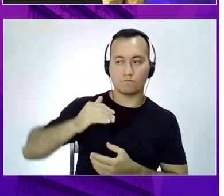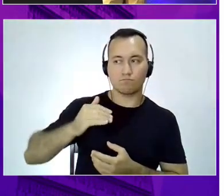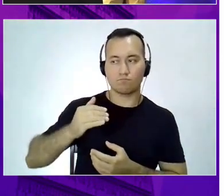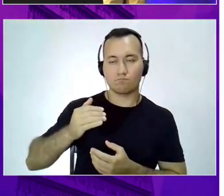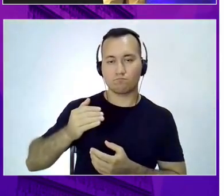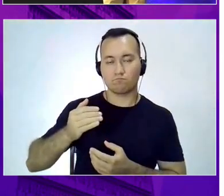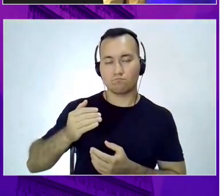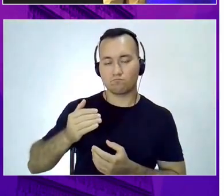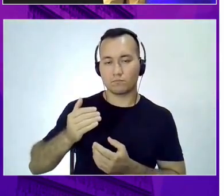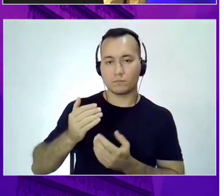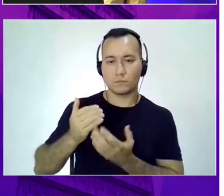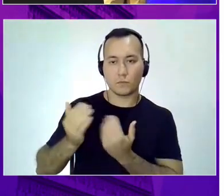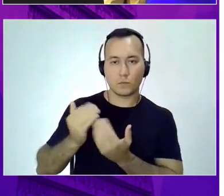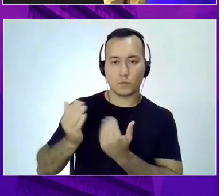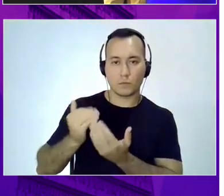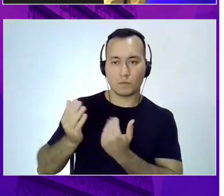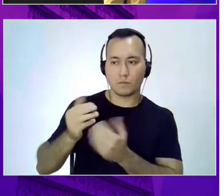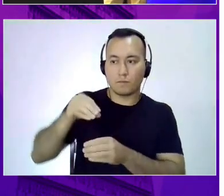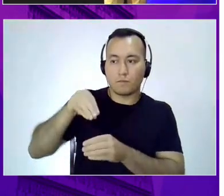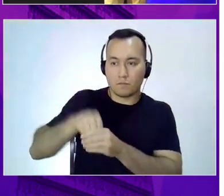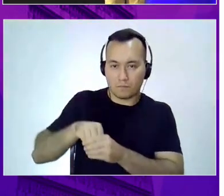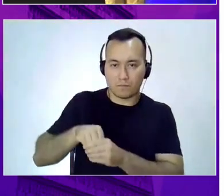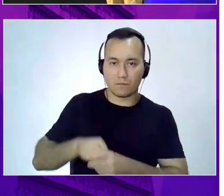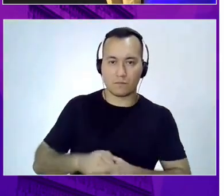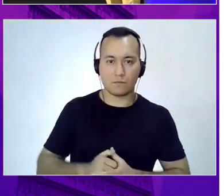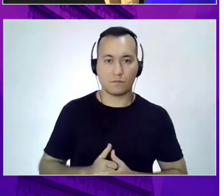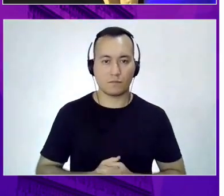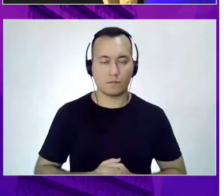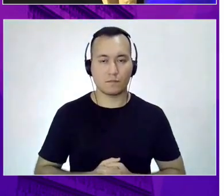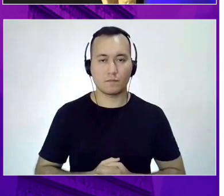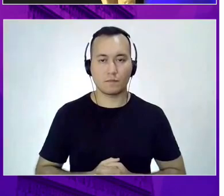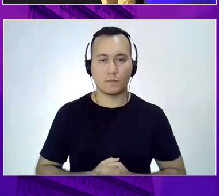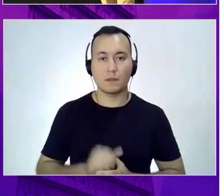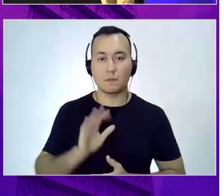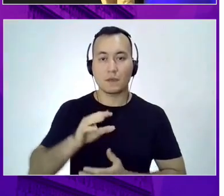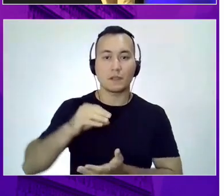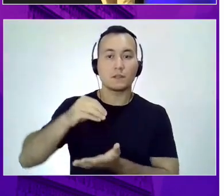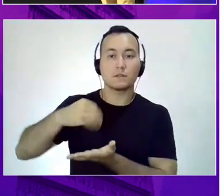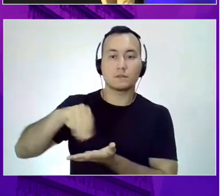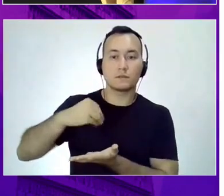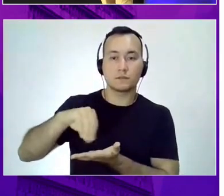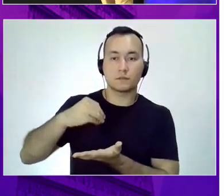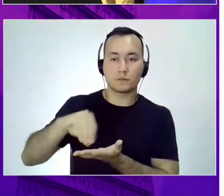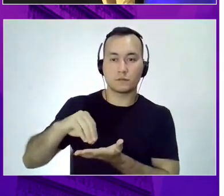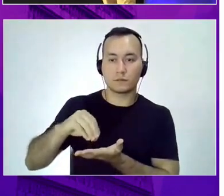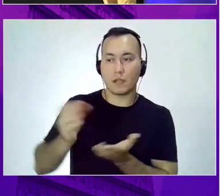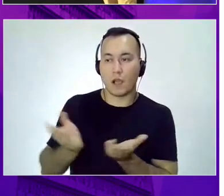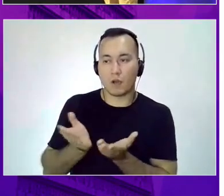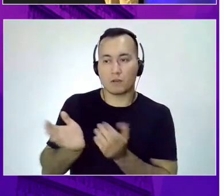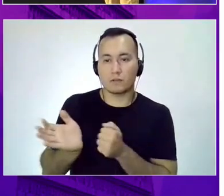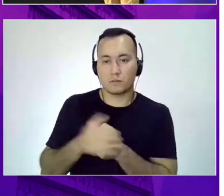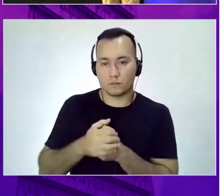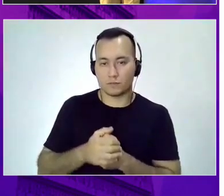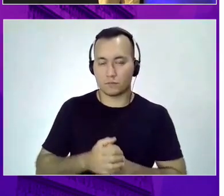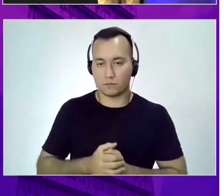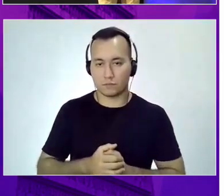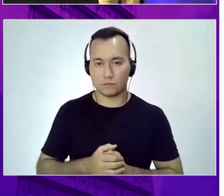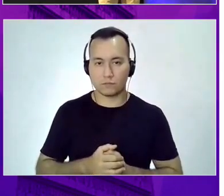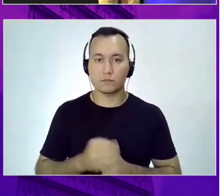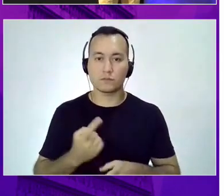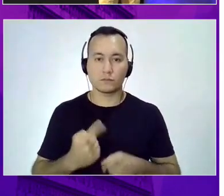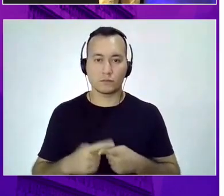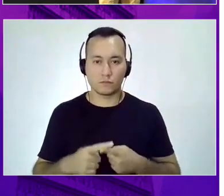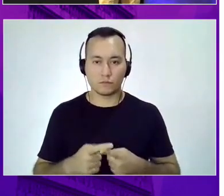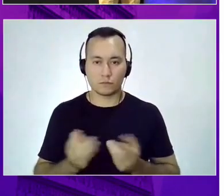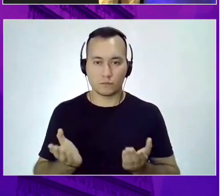solução 1 foi simplesmente tirar essa notificação, que era um método, para dentro de uma aplicação apartada de notificação.